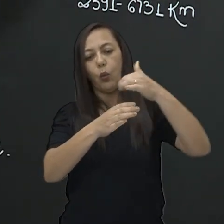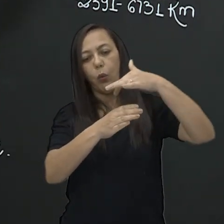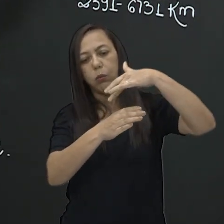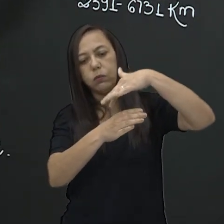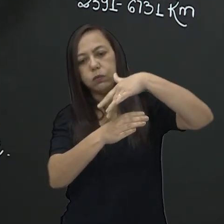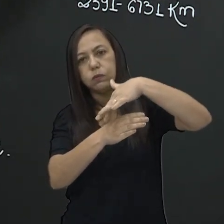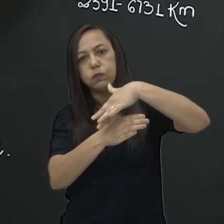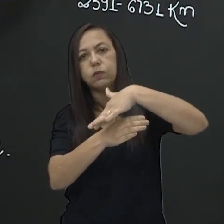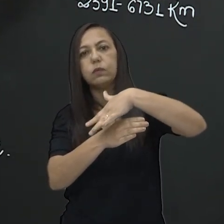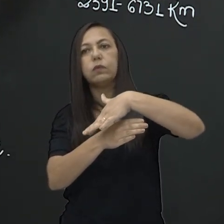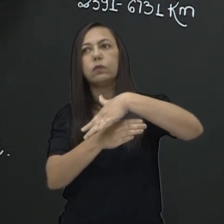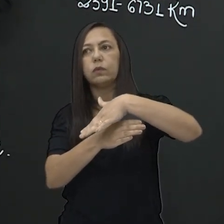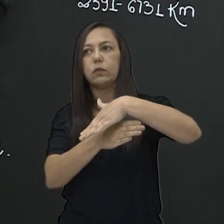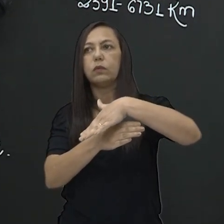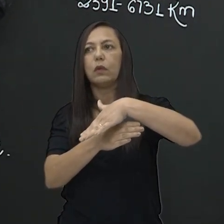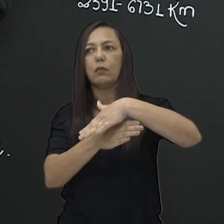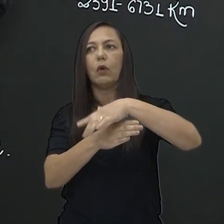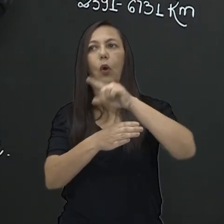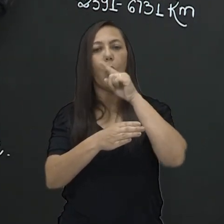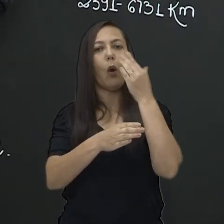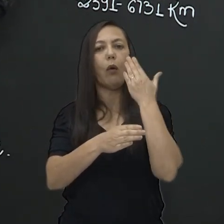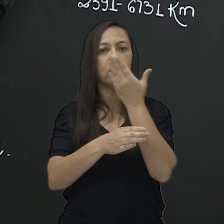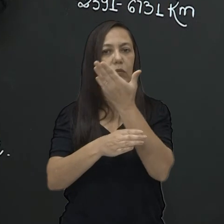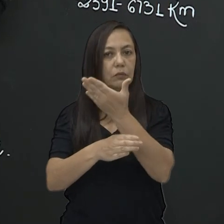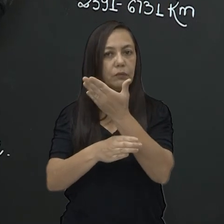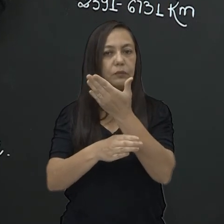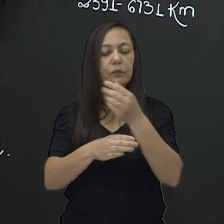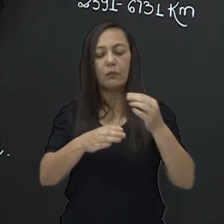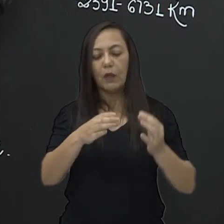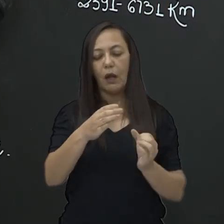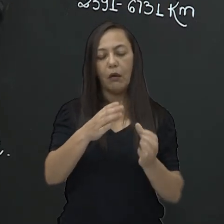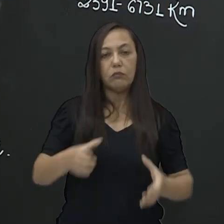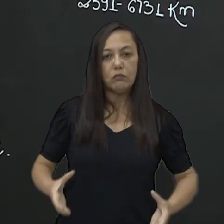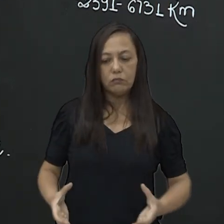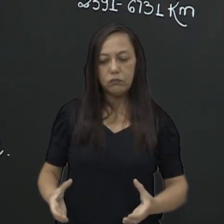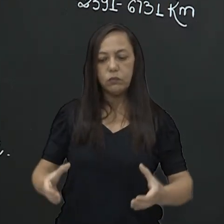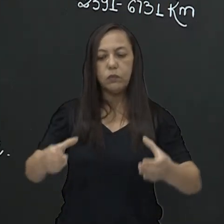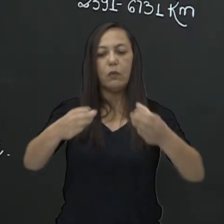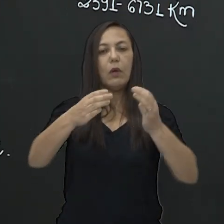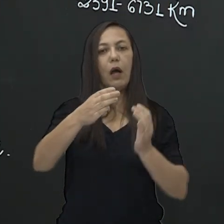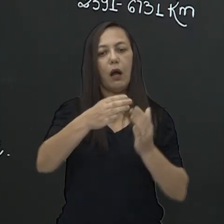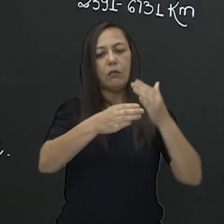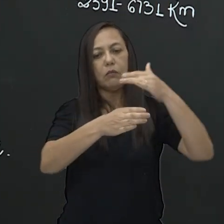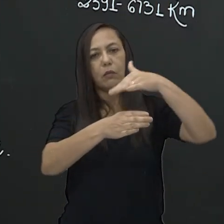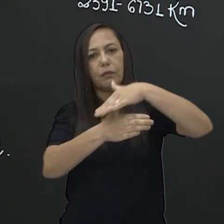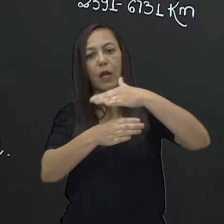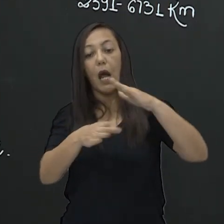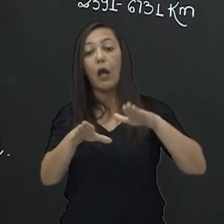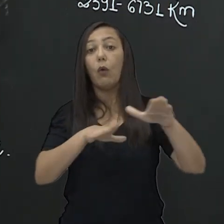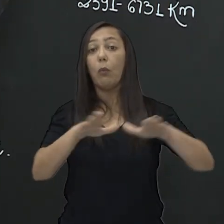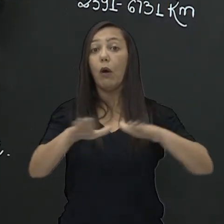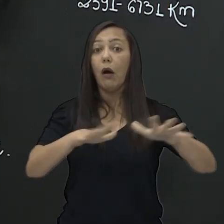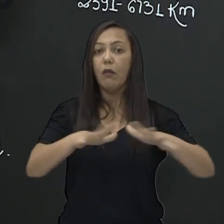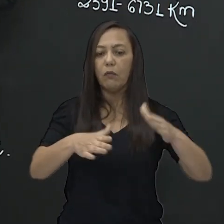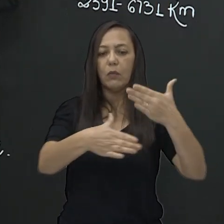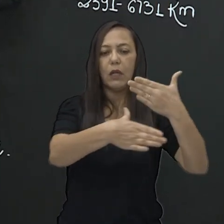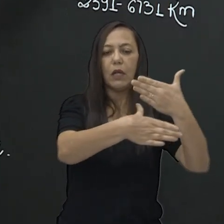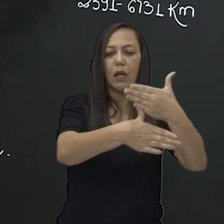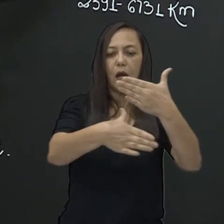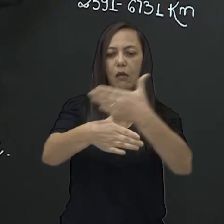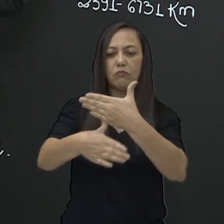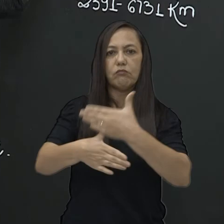vários pontos aqui. Então, tenho aqui o vulcão. Esse conteúdo aqui, devido ao movimento dessas placas que você vai